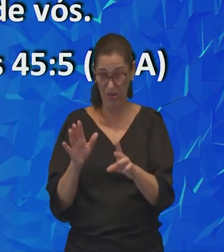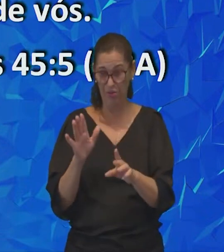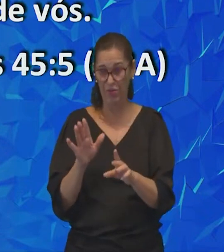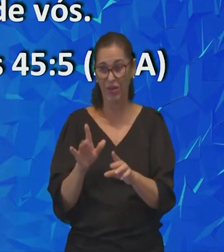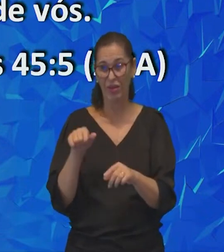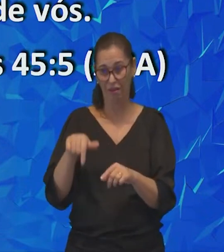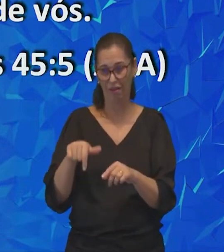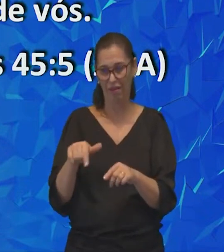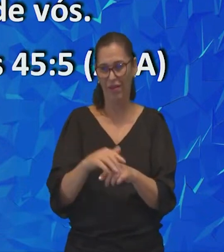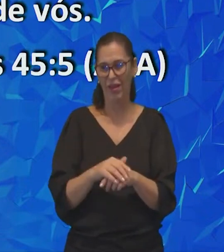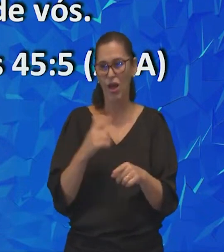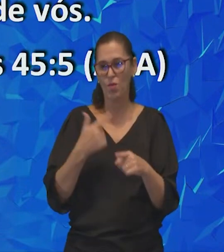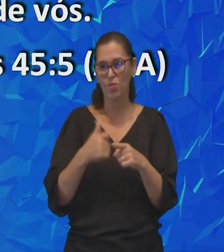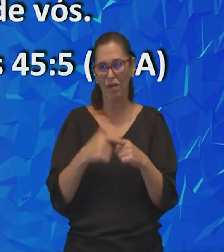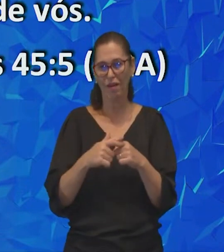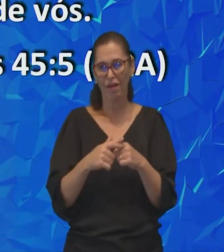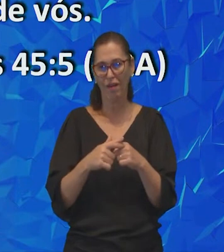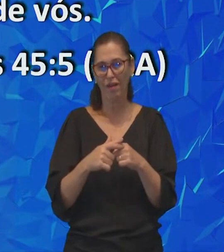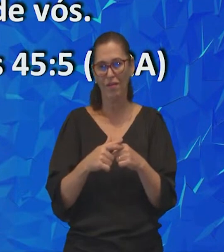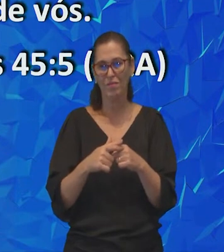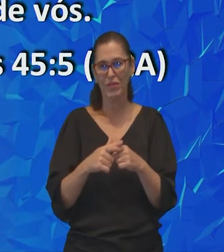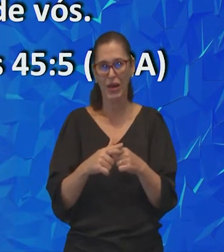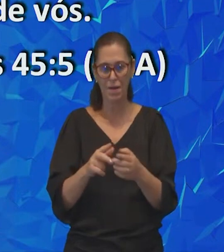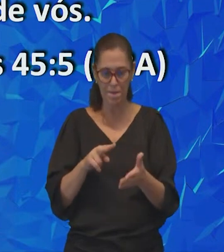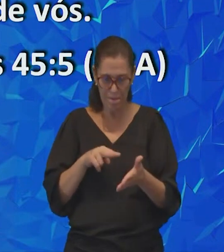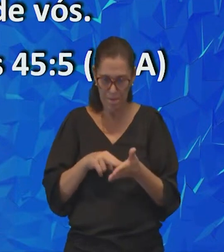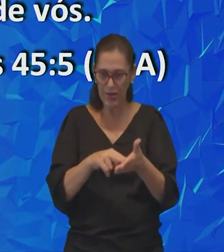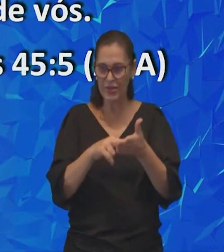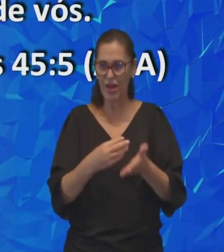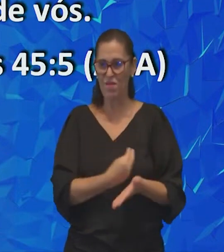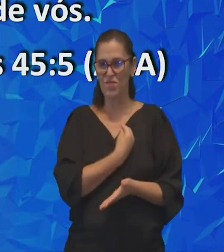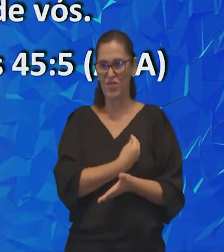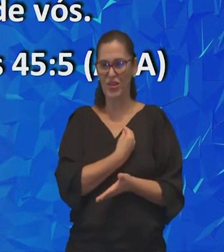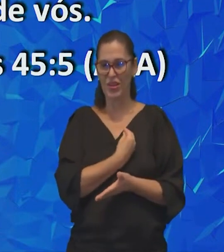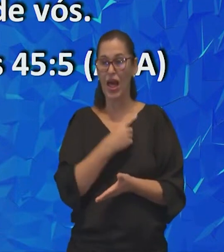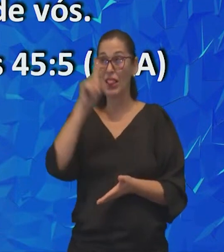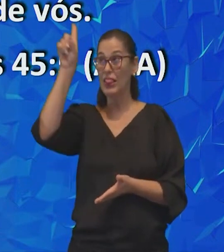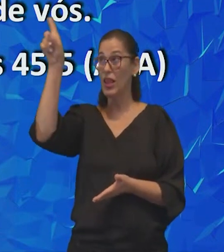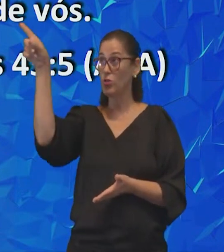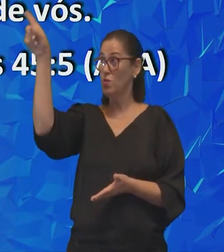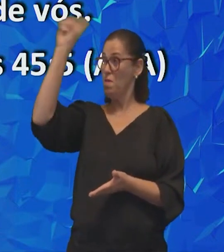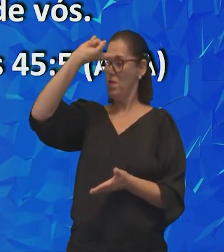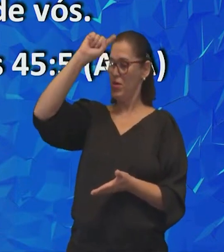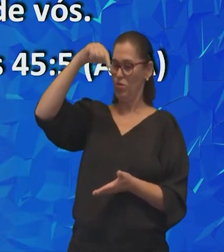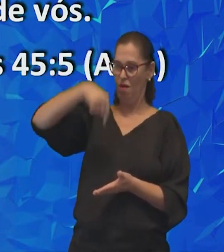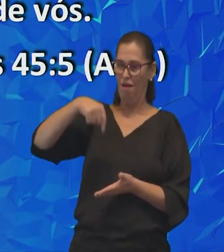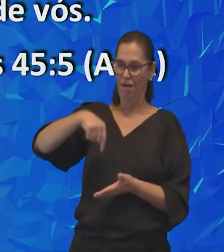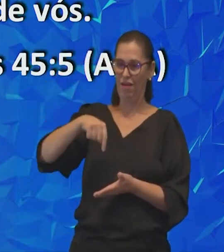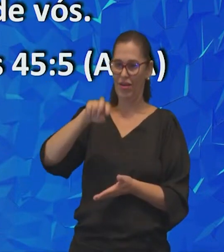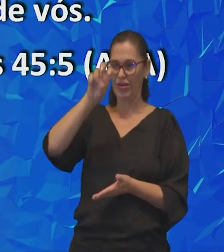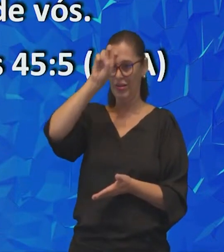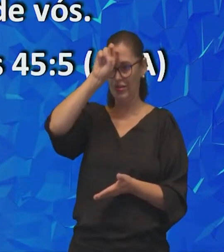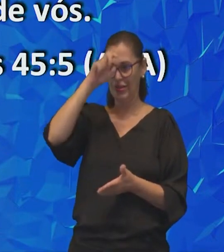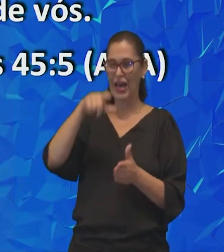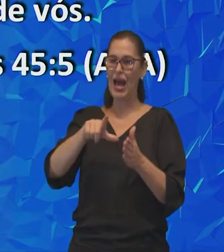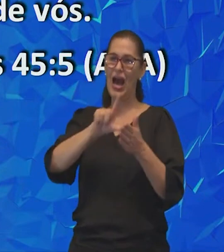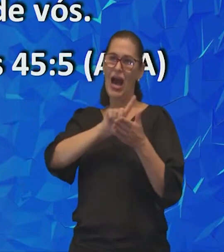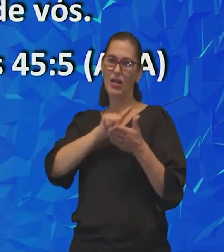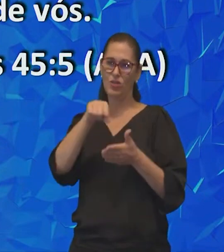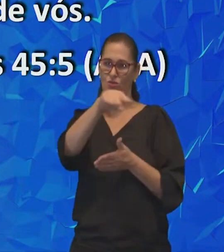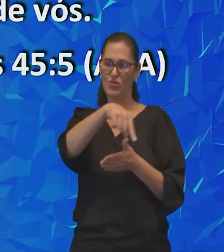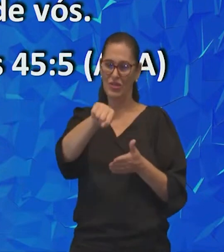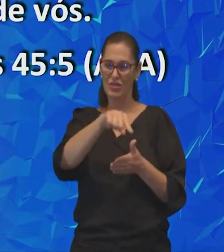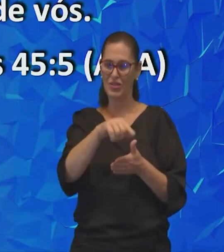aqui. Por quê? Para a conservação da vida, Deus me enviou adiante de vós.